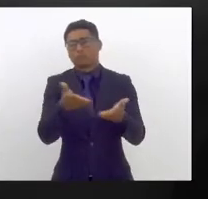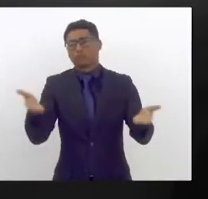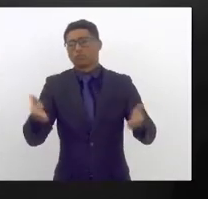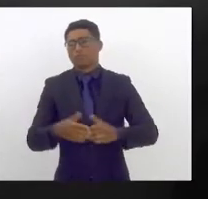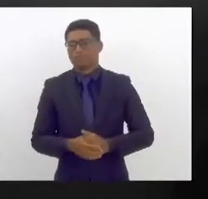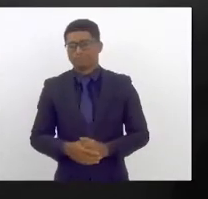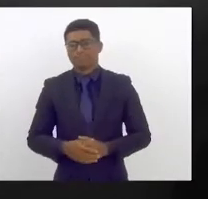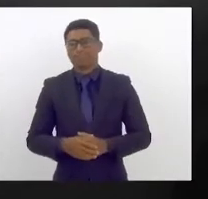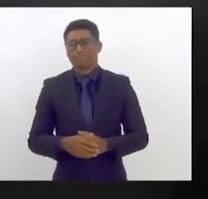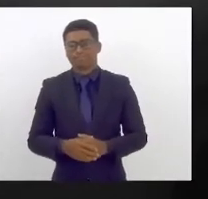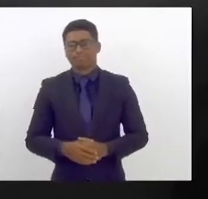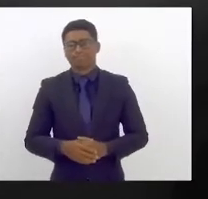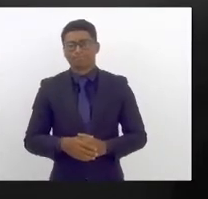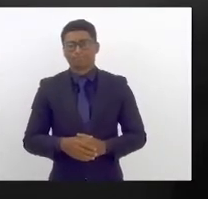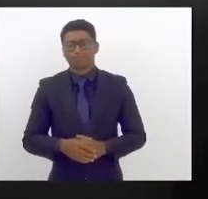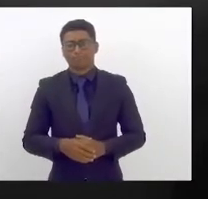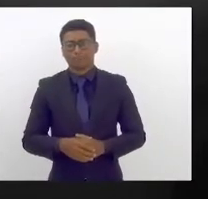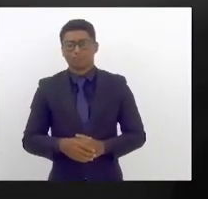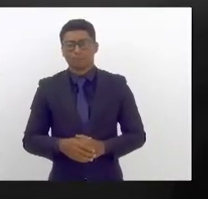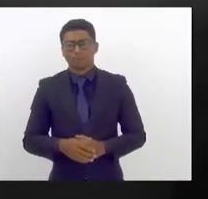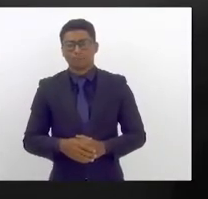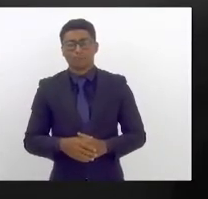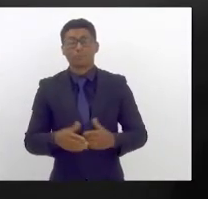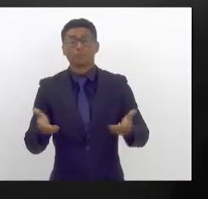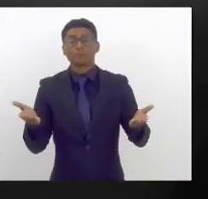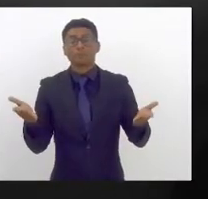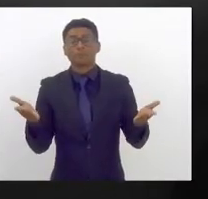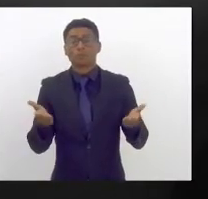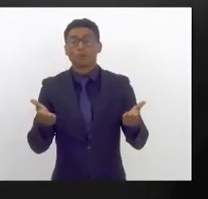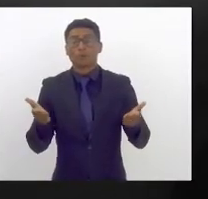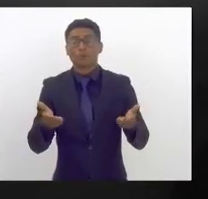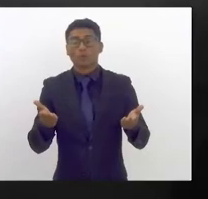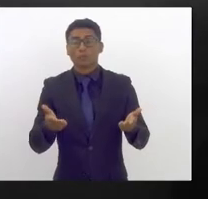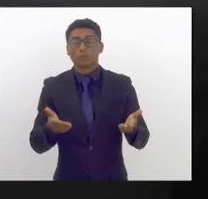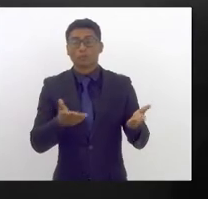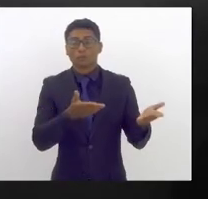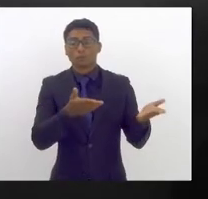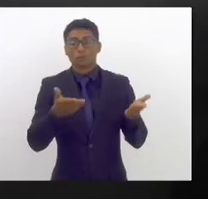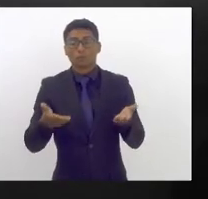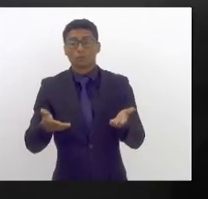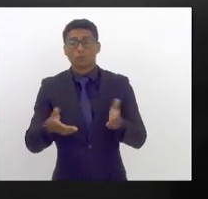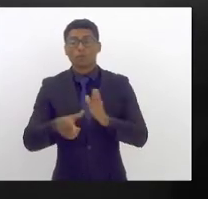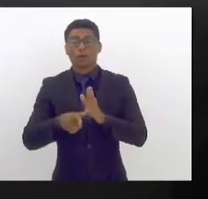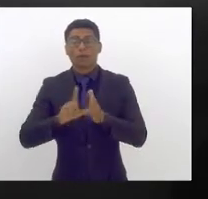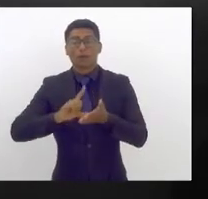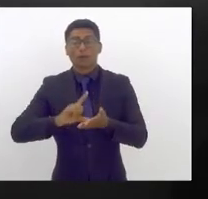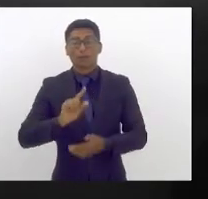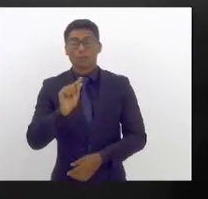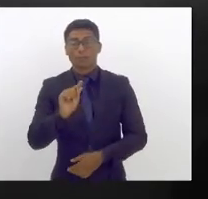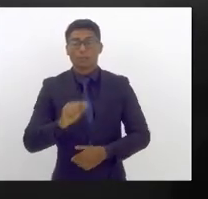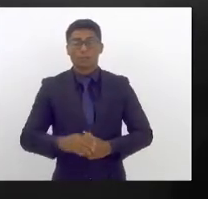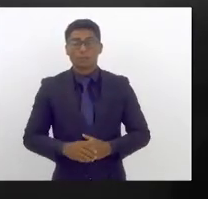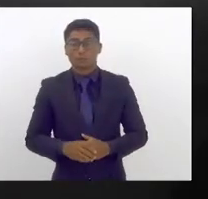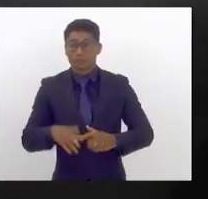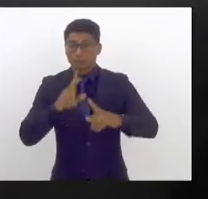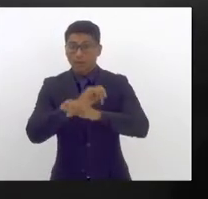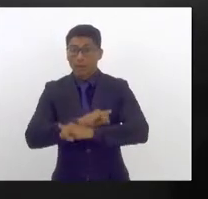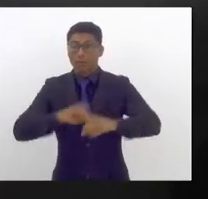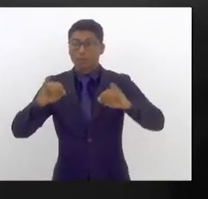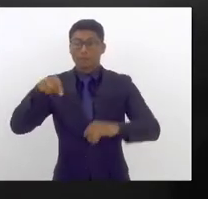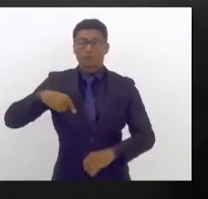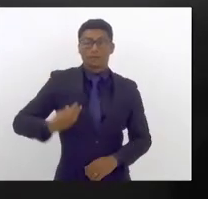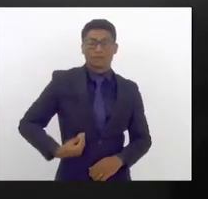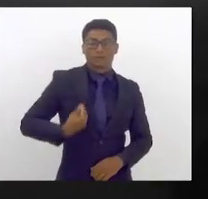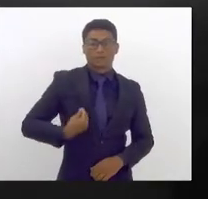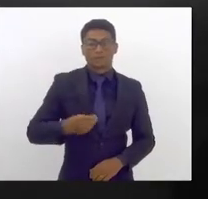sistema queria passar a palavra agora antes disso é anunciar a presença